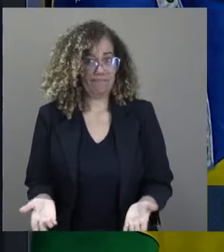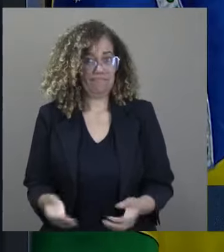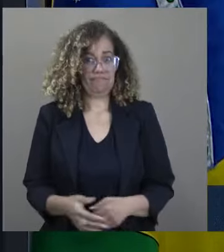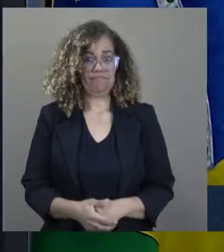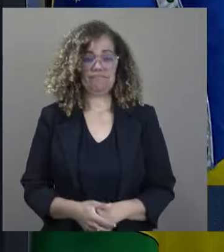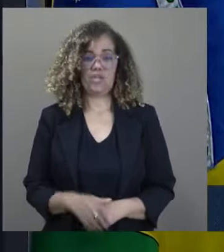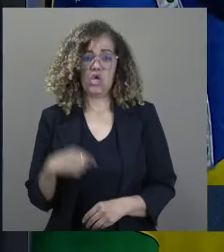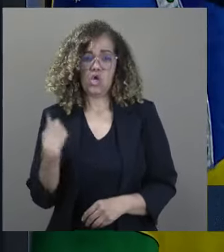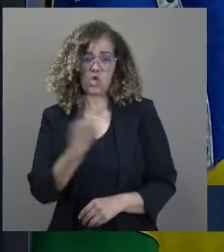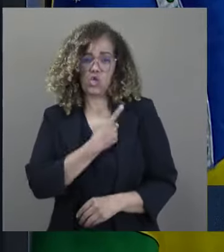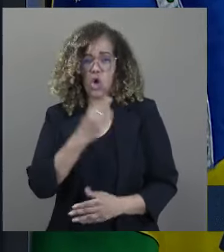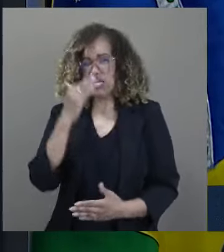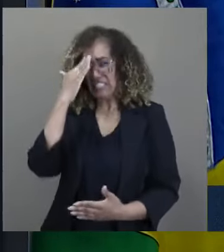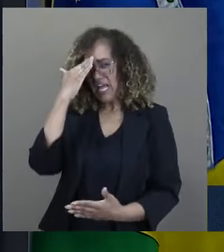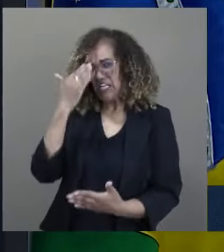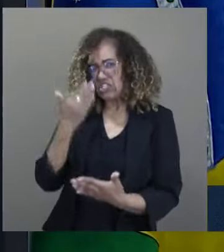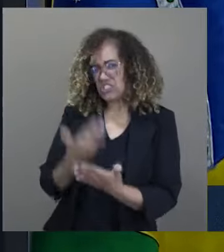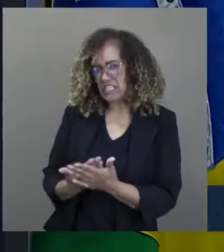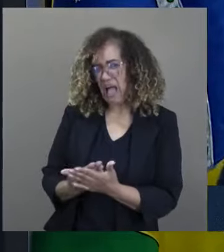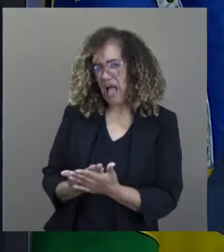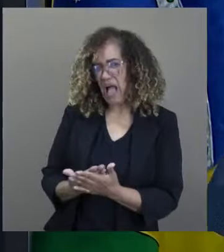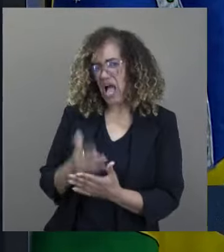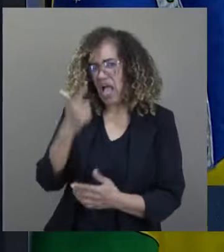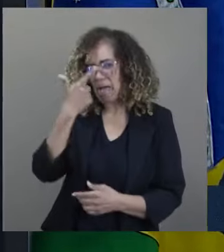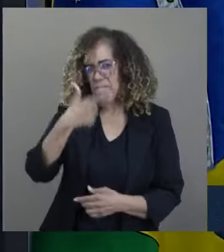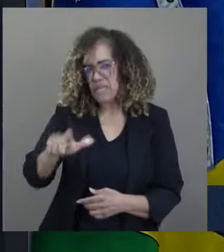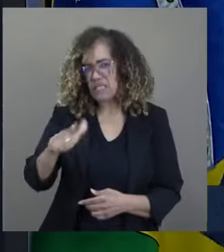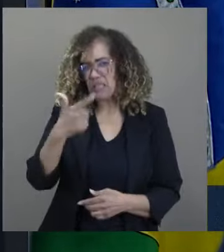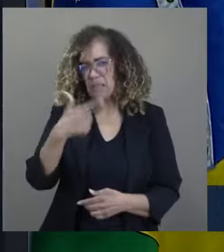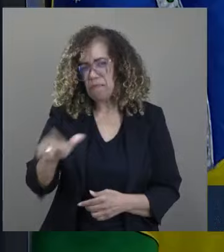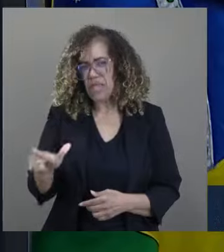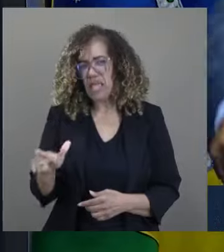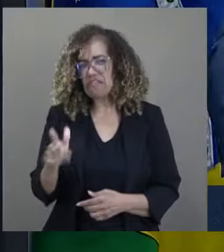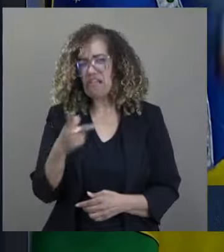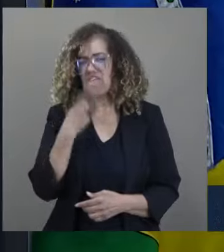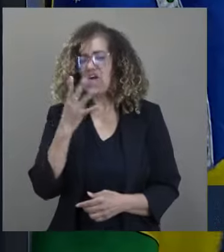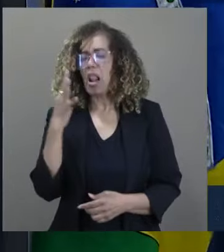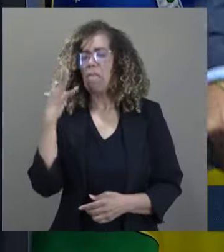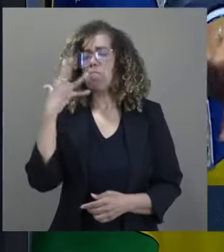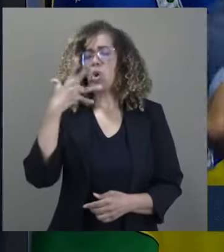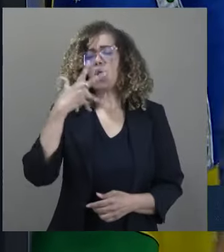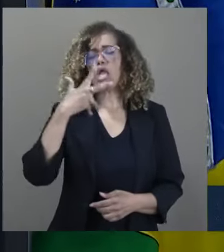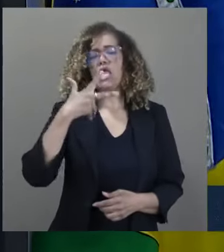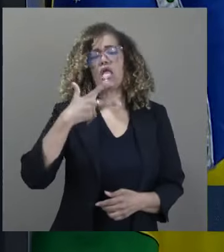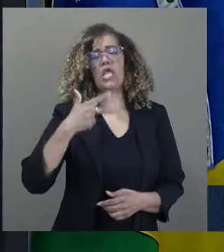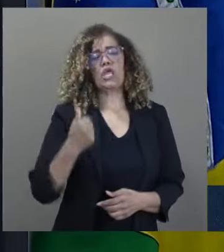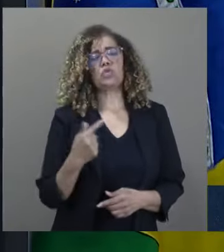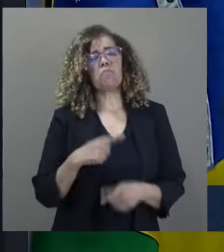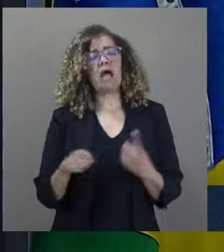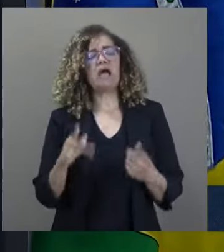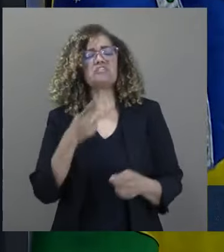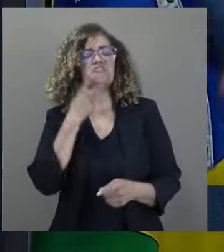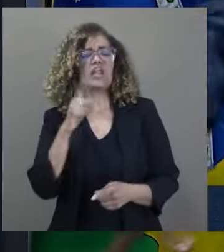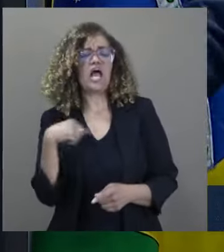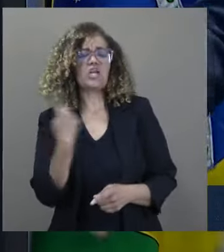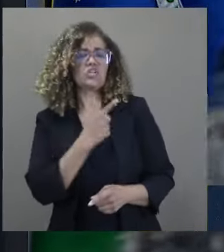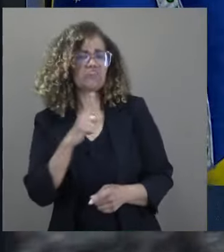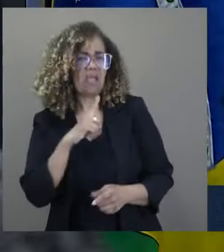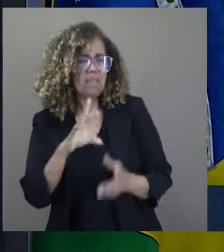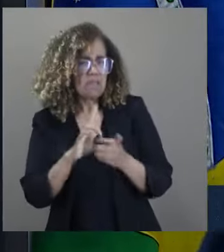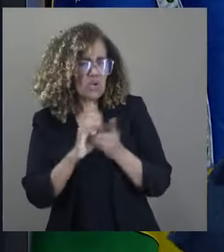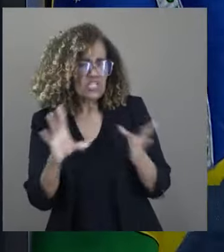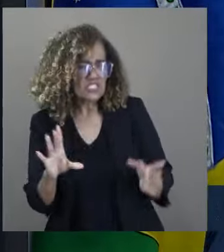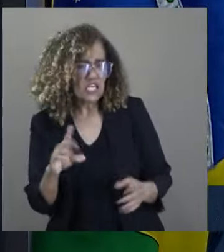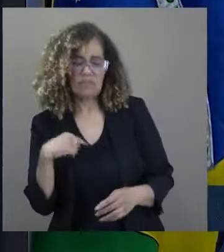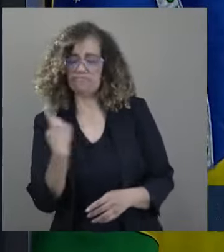que a gente acredite, que a gente repita, que a gente fique falando bonito com narrativa de que nós temos democracia, porque nós não temos.